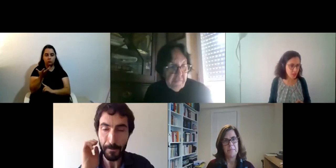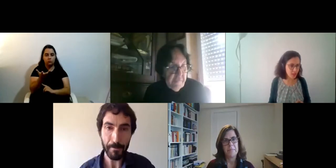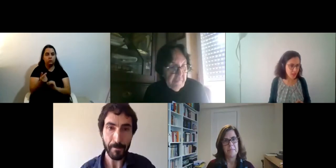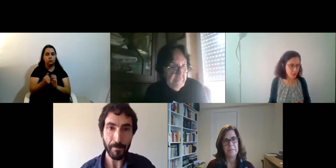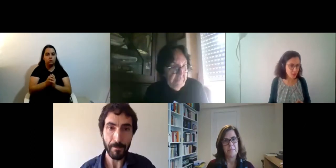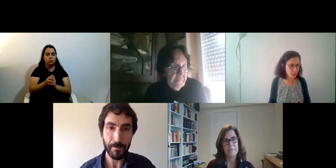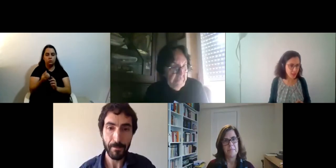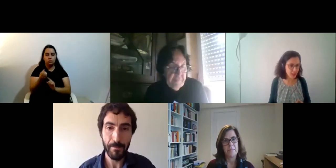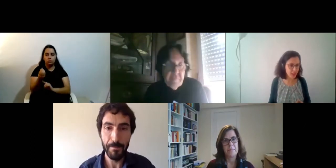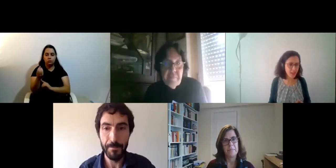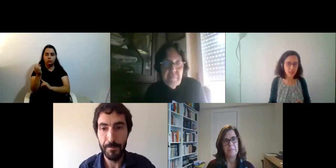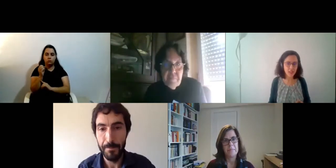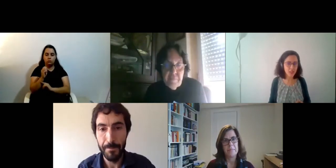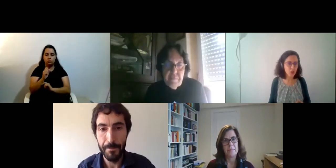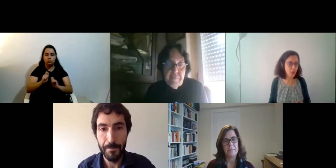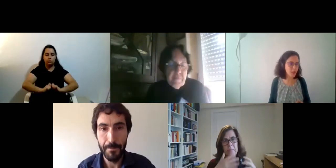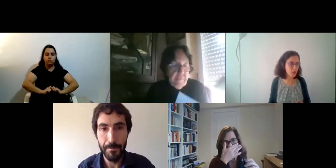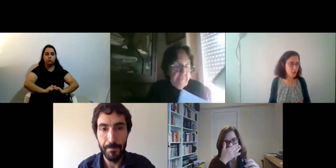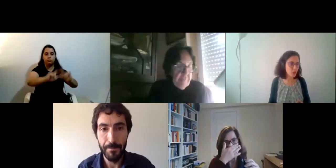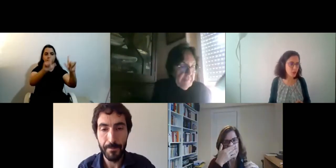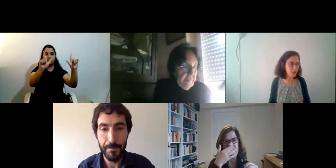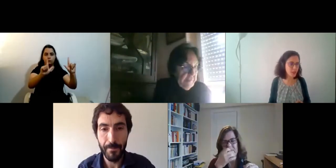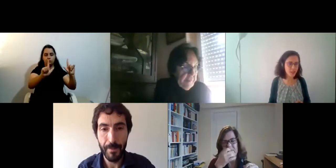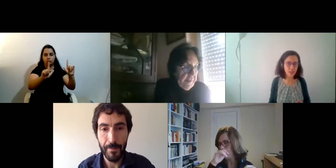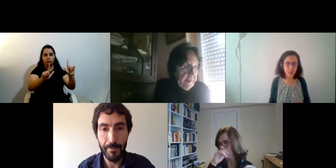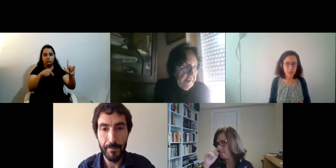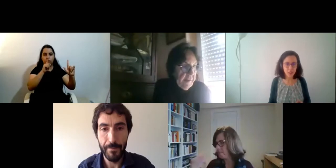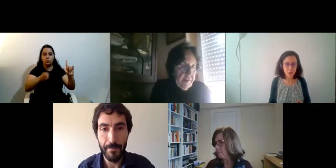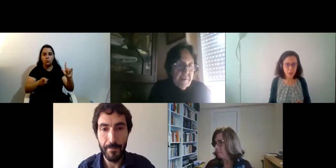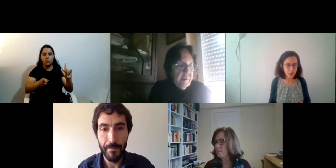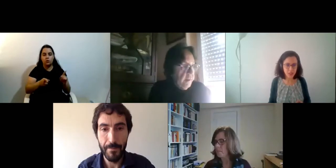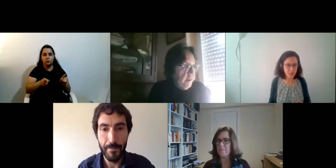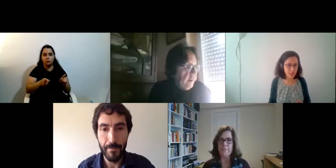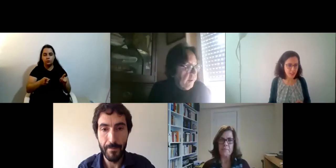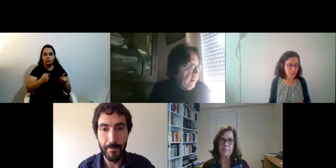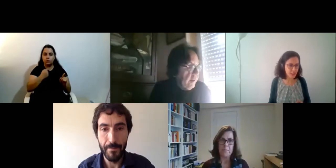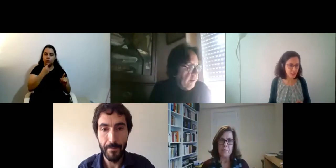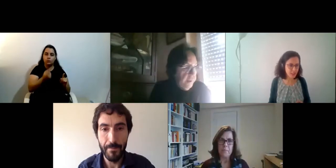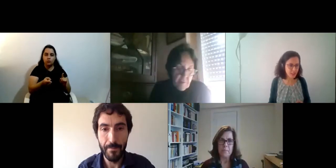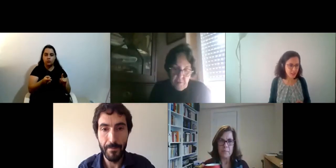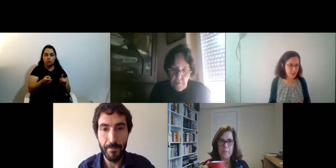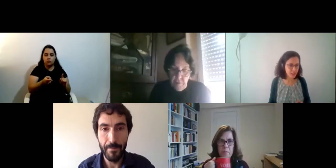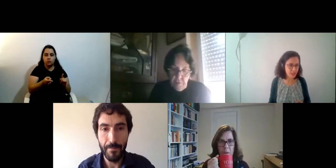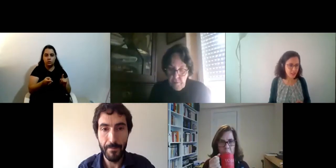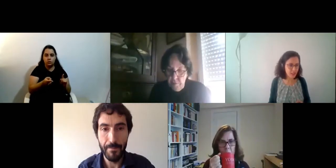vou partilhar o ecrã e começo por dizer